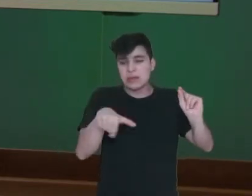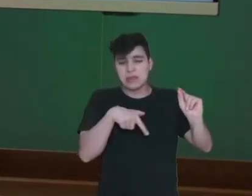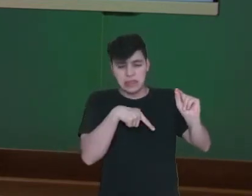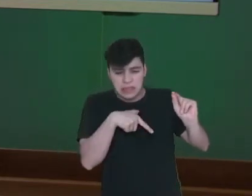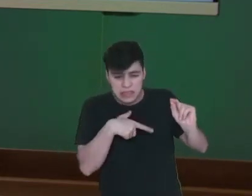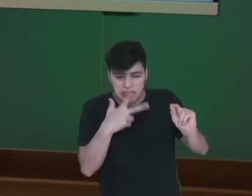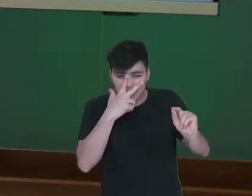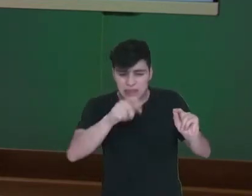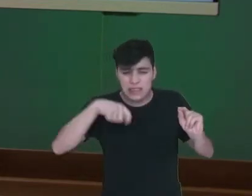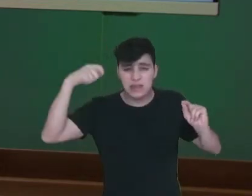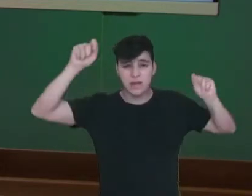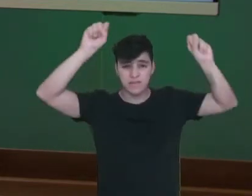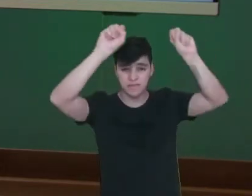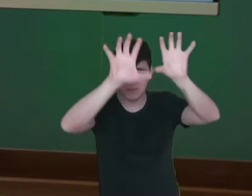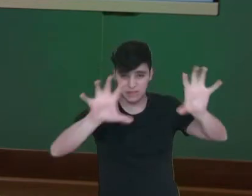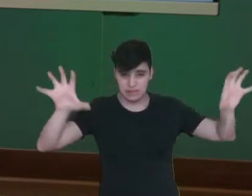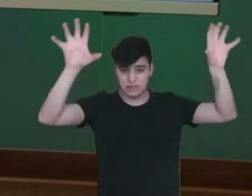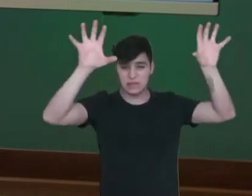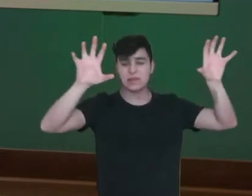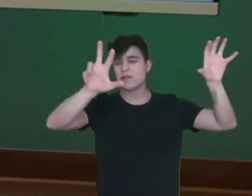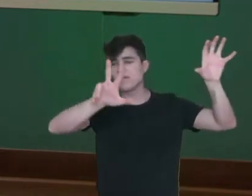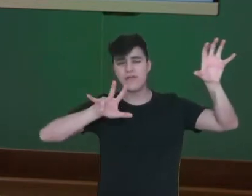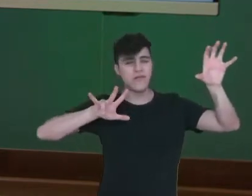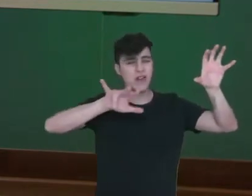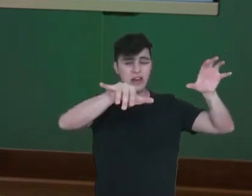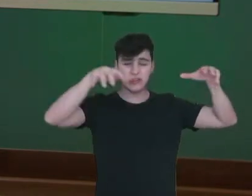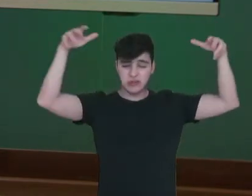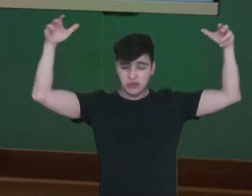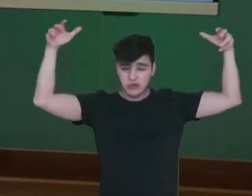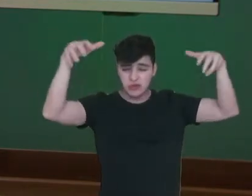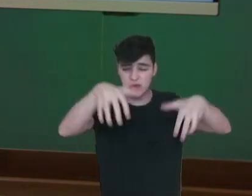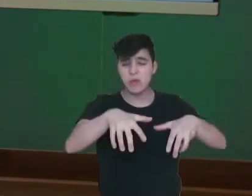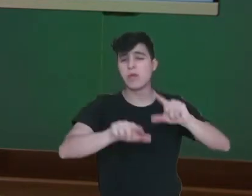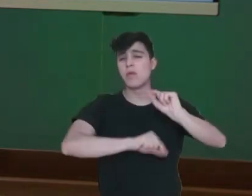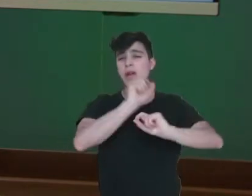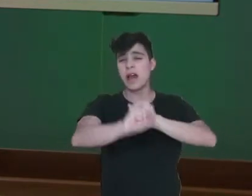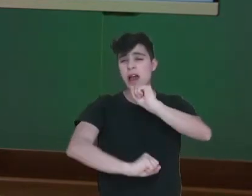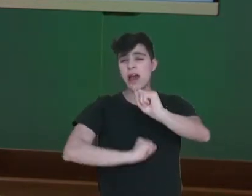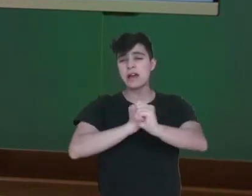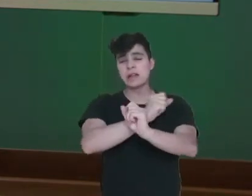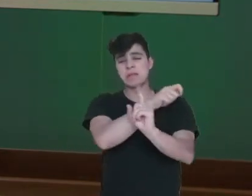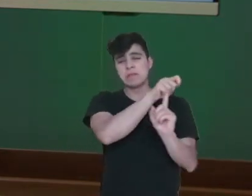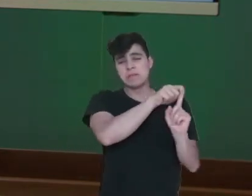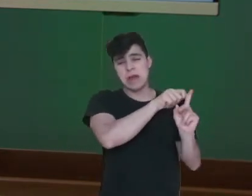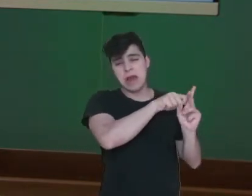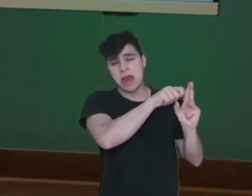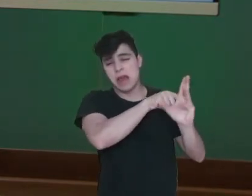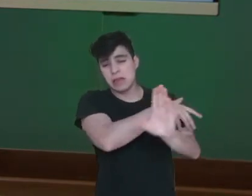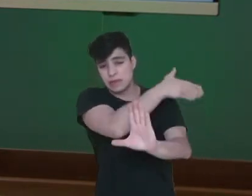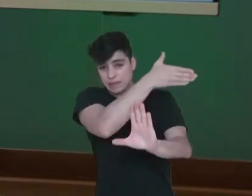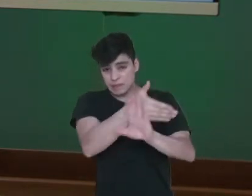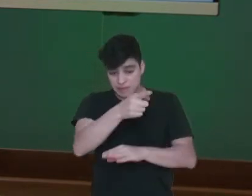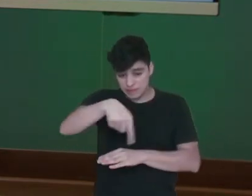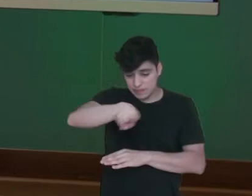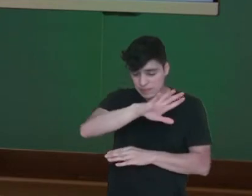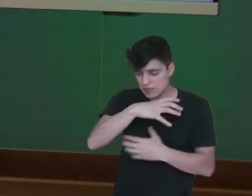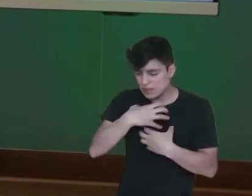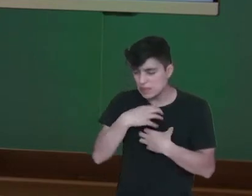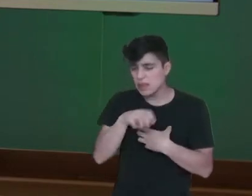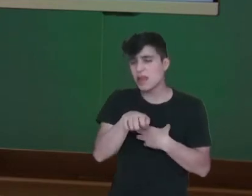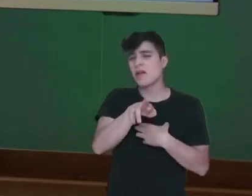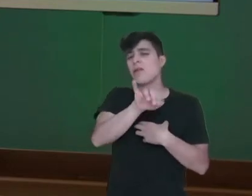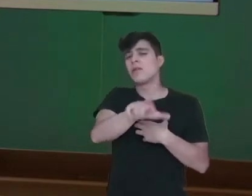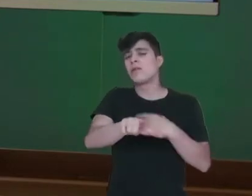formação de nuvens ali e chove muito durante todo o ano. A gente diz que o clima equatorial é